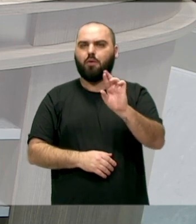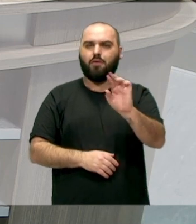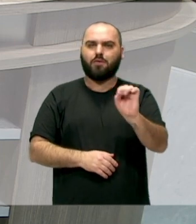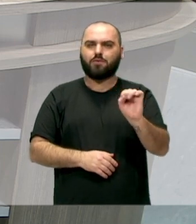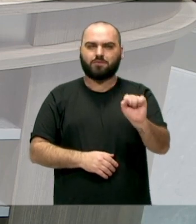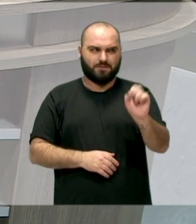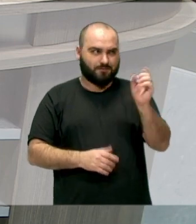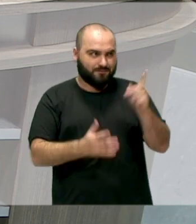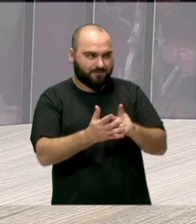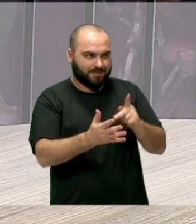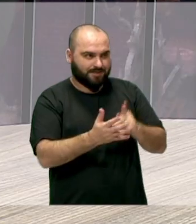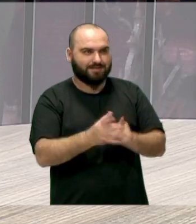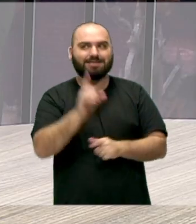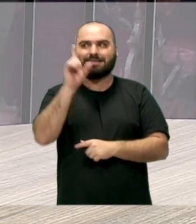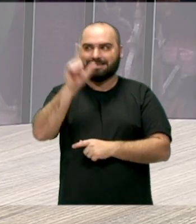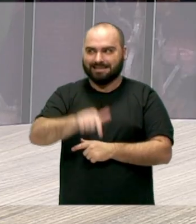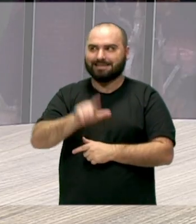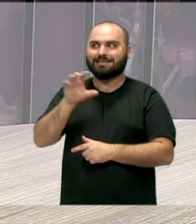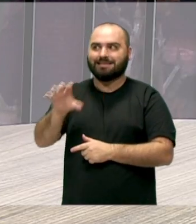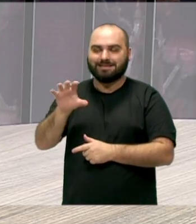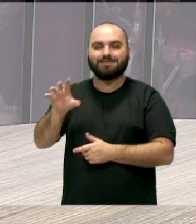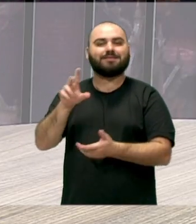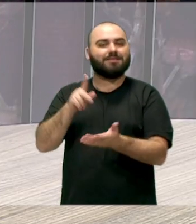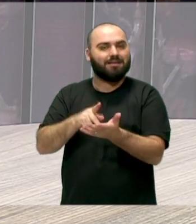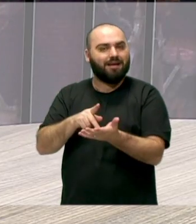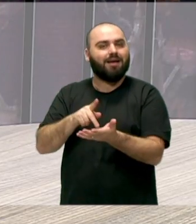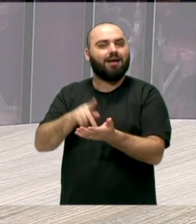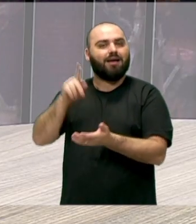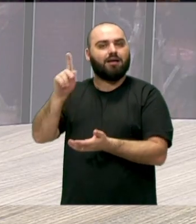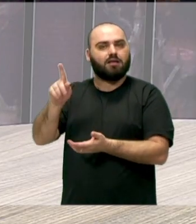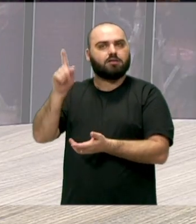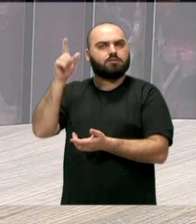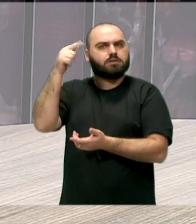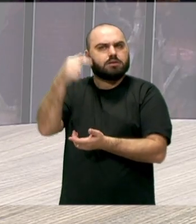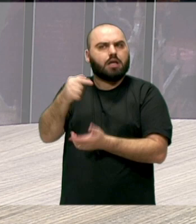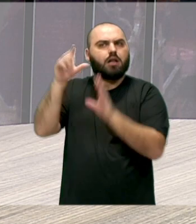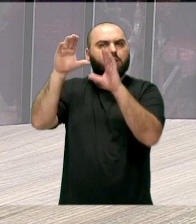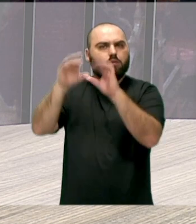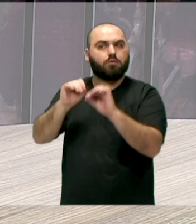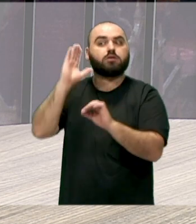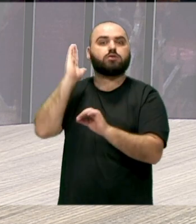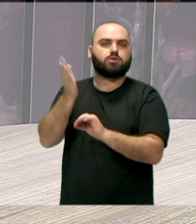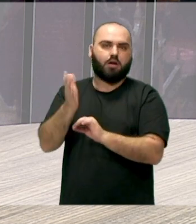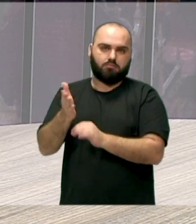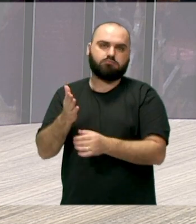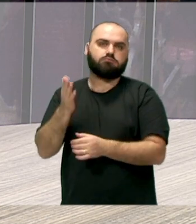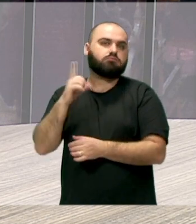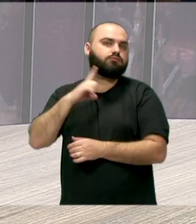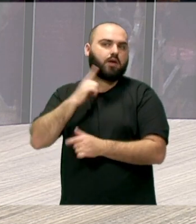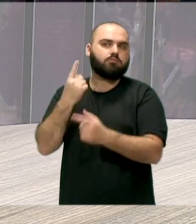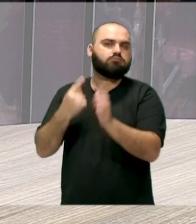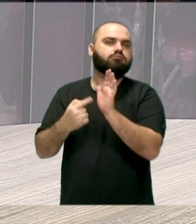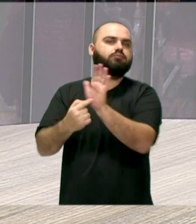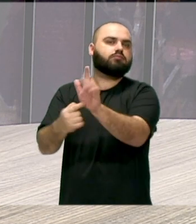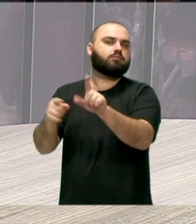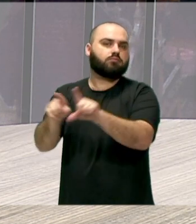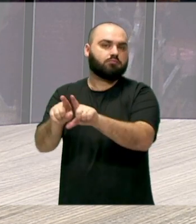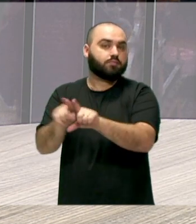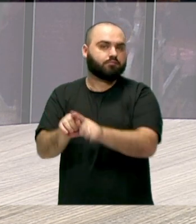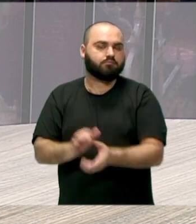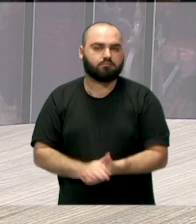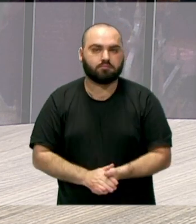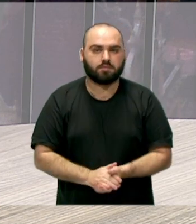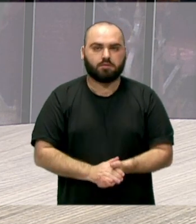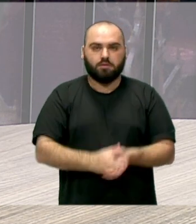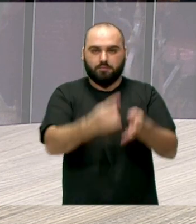Horus Boros. Horus Boros, a partir das 7 horas Maia. da noite no palco Arthur Maia. Então, só destacar que a